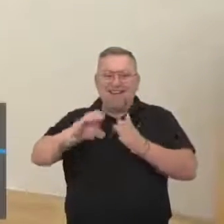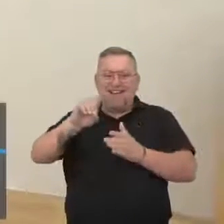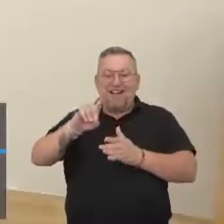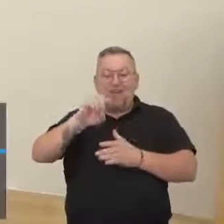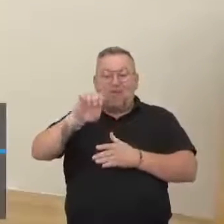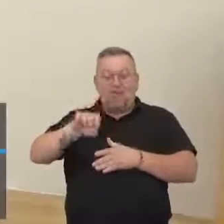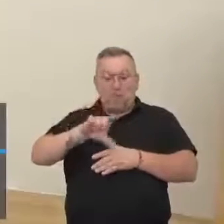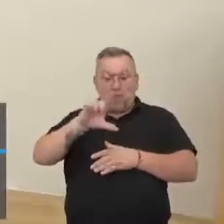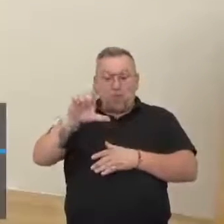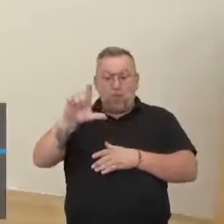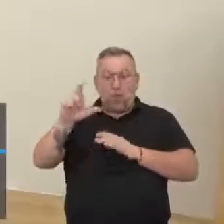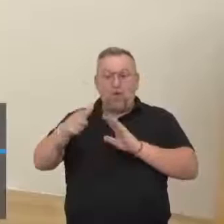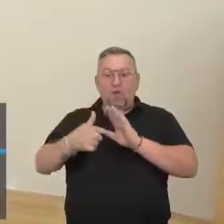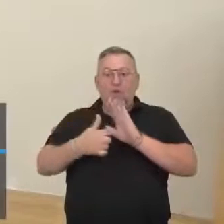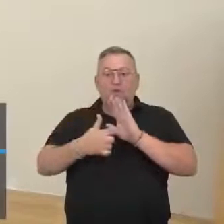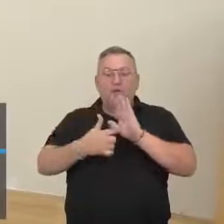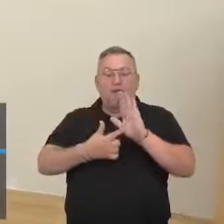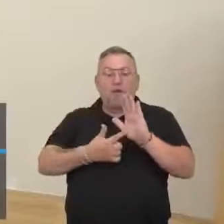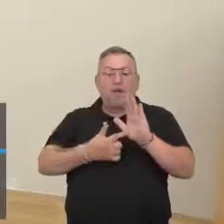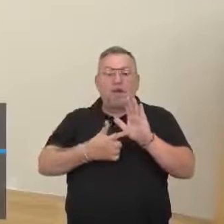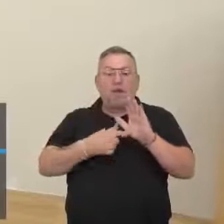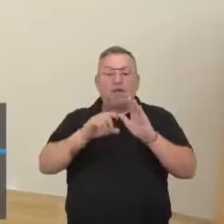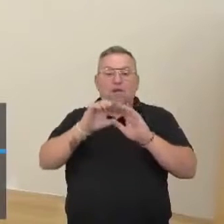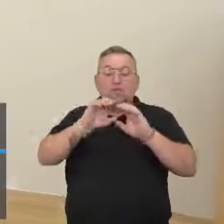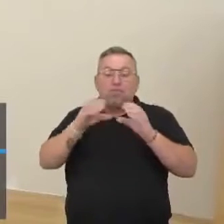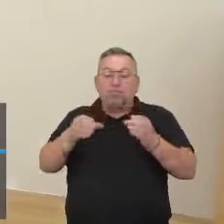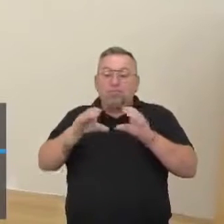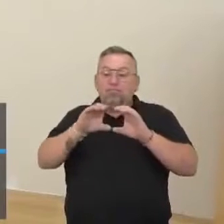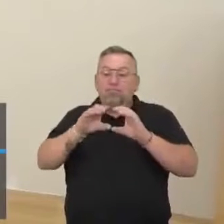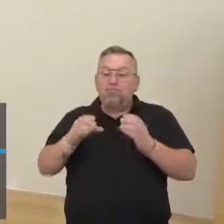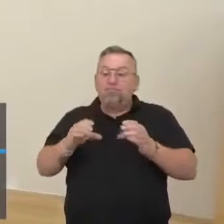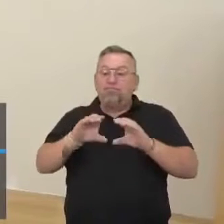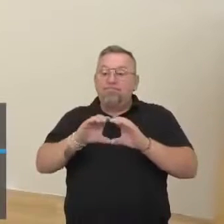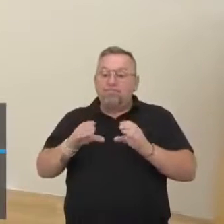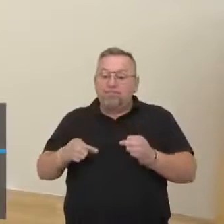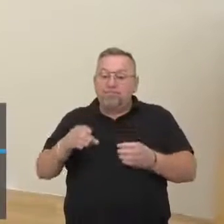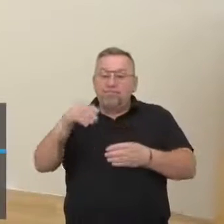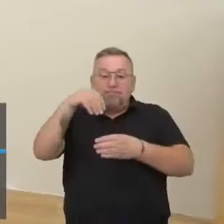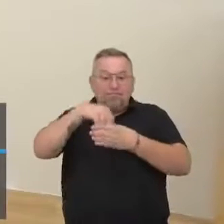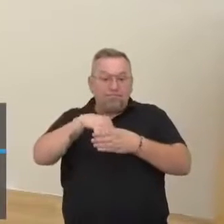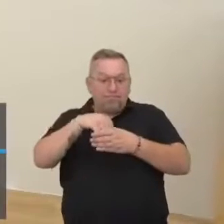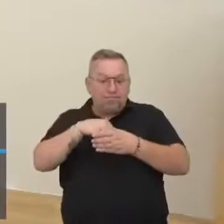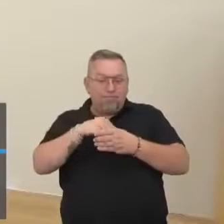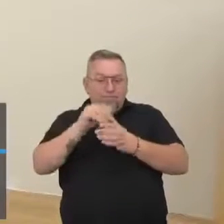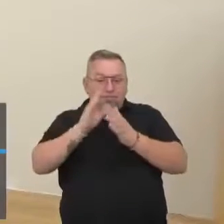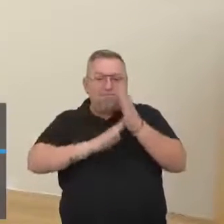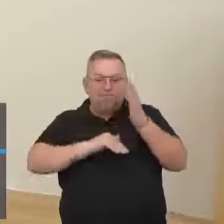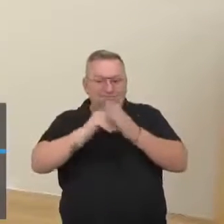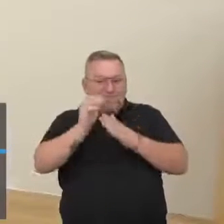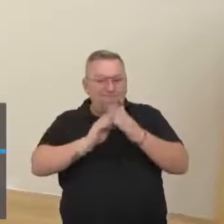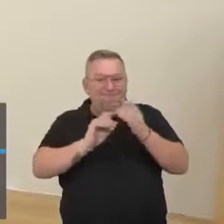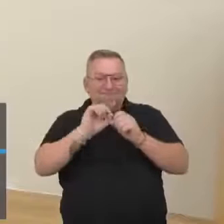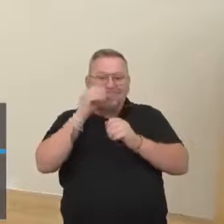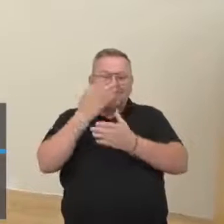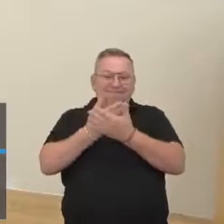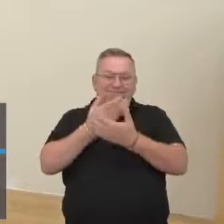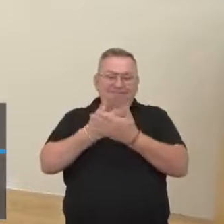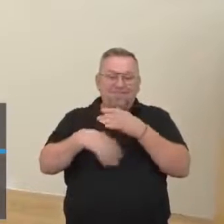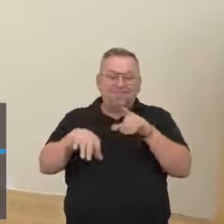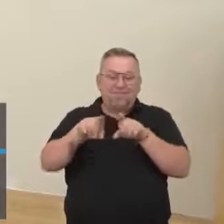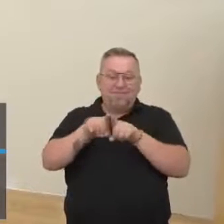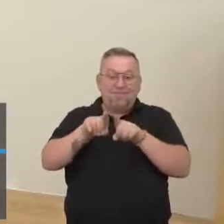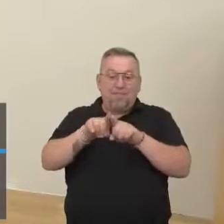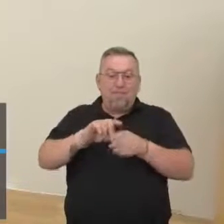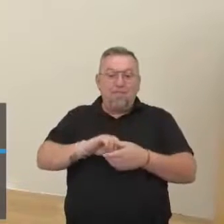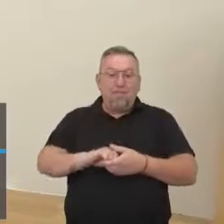né, ele vai demonstrar, né, essas camadas internas aí, né, através de uma arte que ele fez aí na aula dele até, né? Isso,